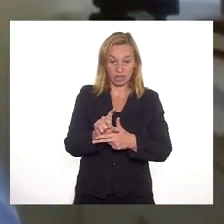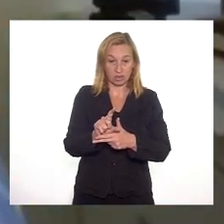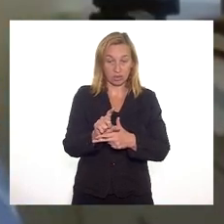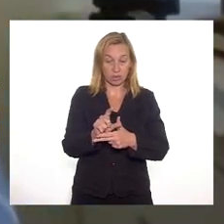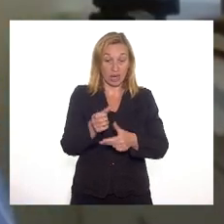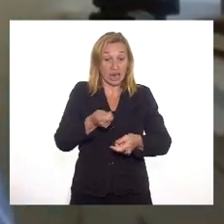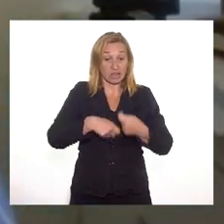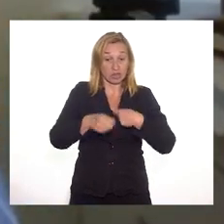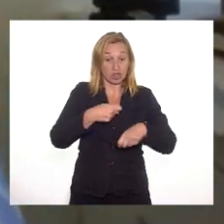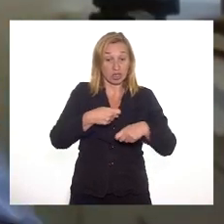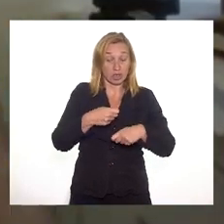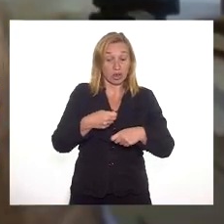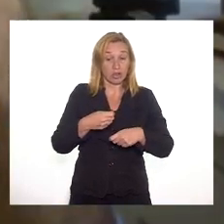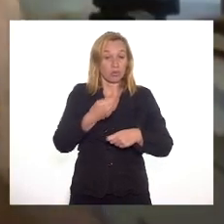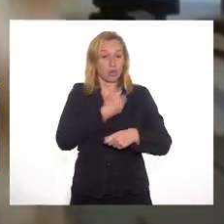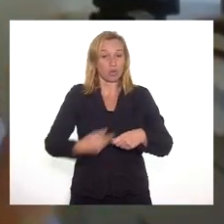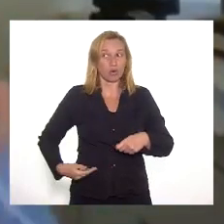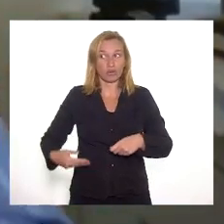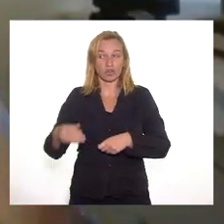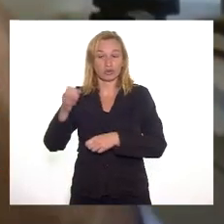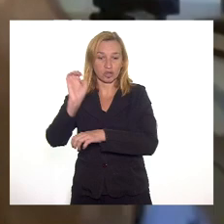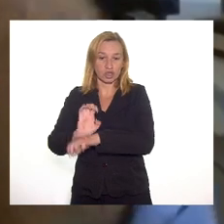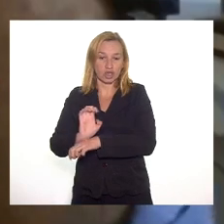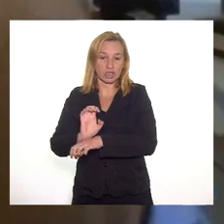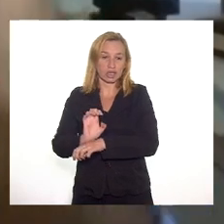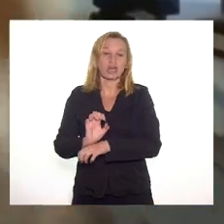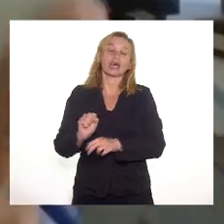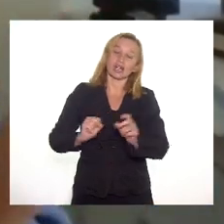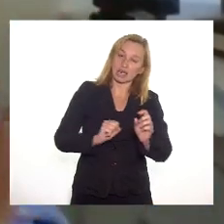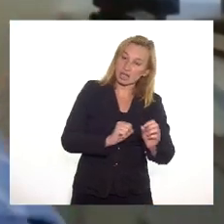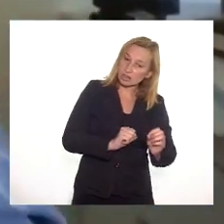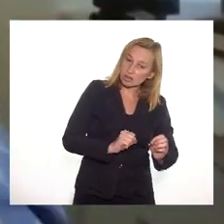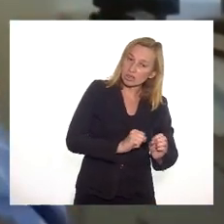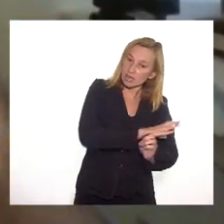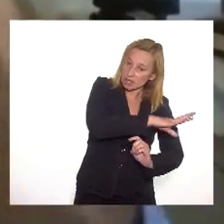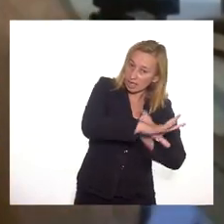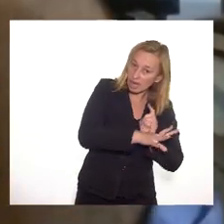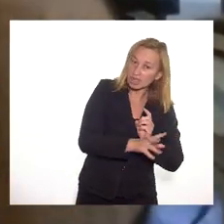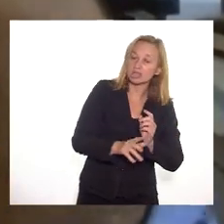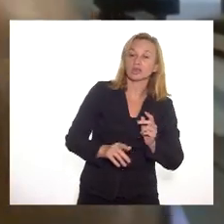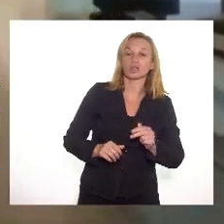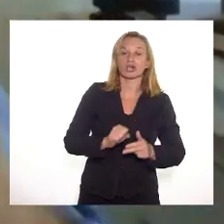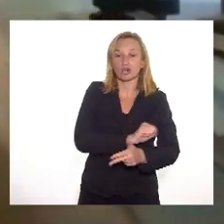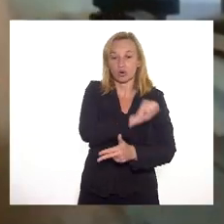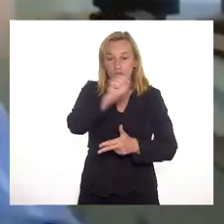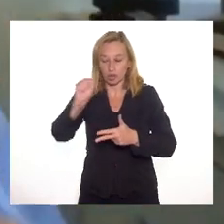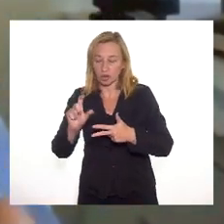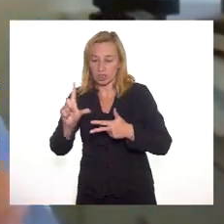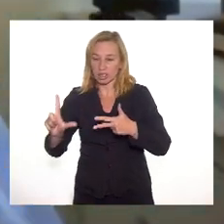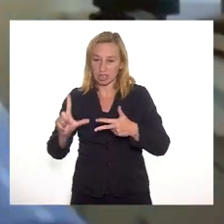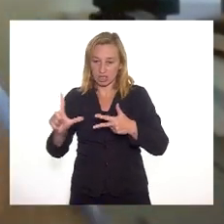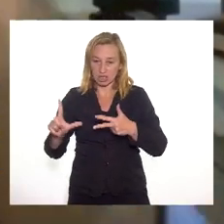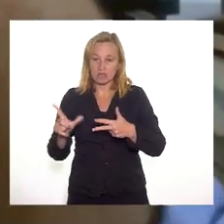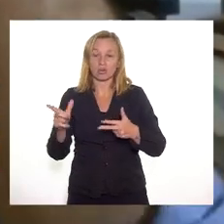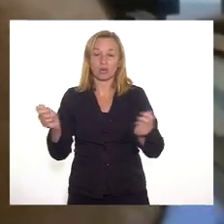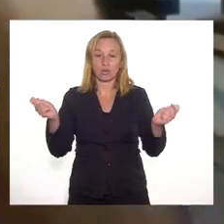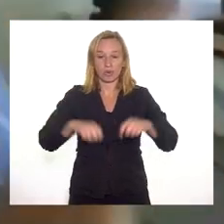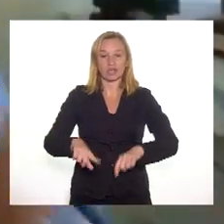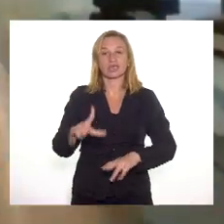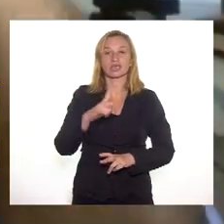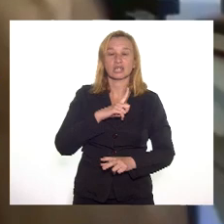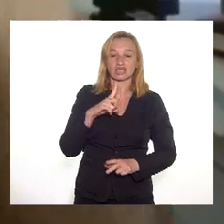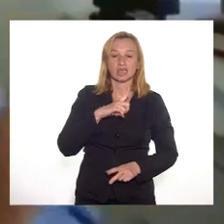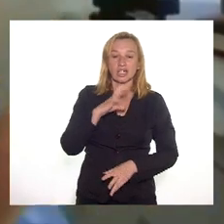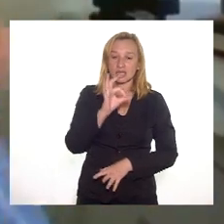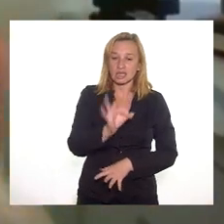é dono. E a sociedade e o poder legislativo têm competência